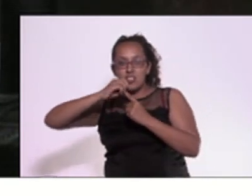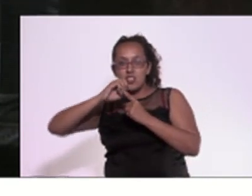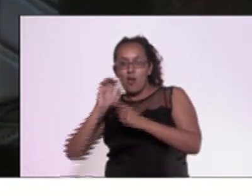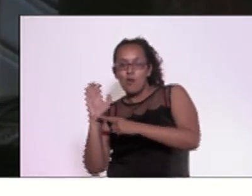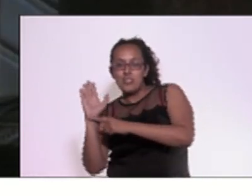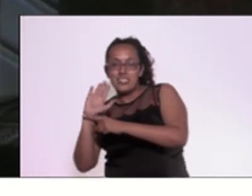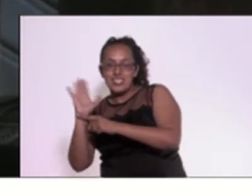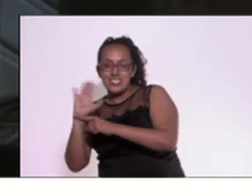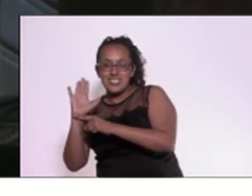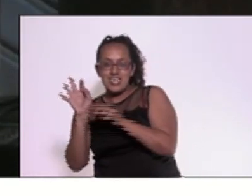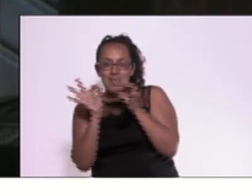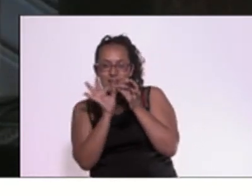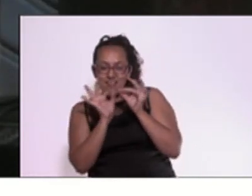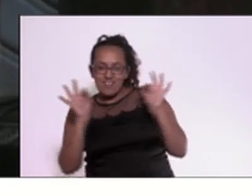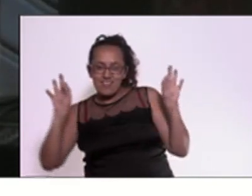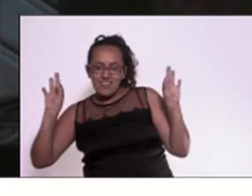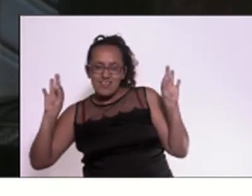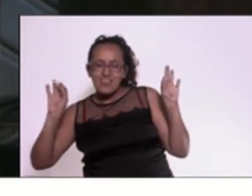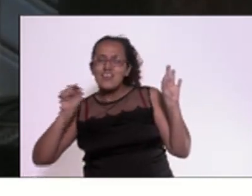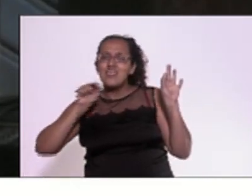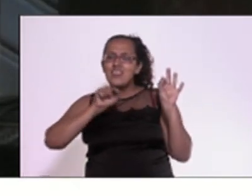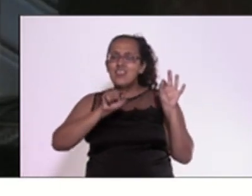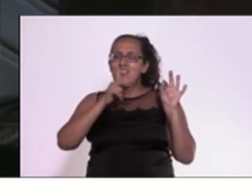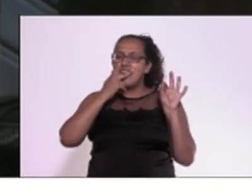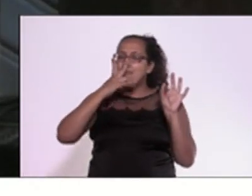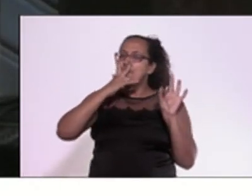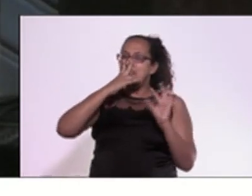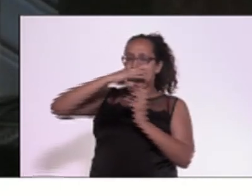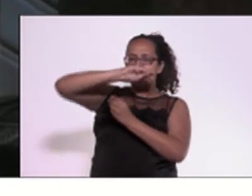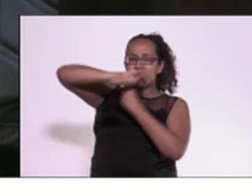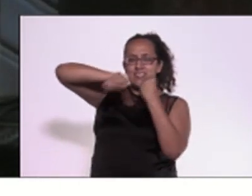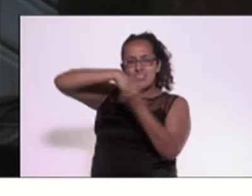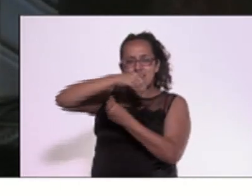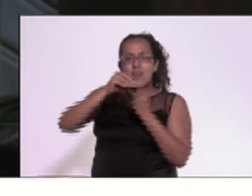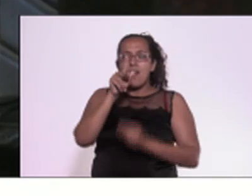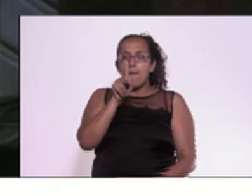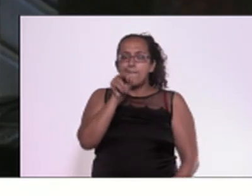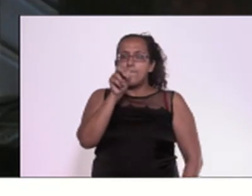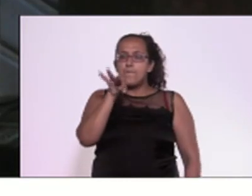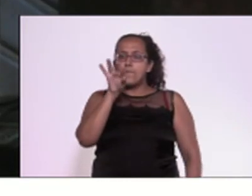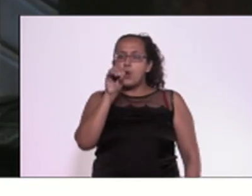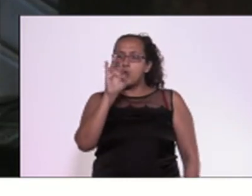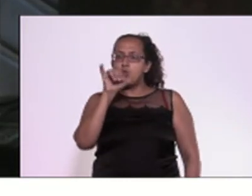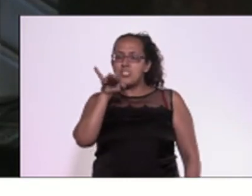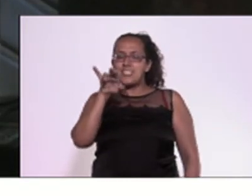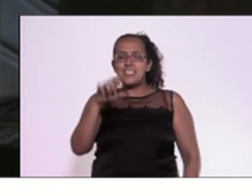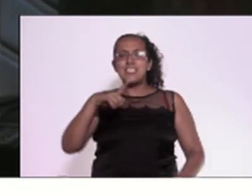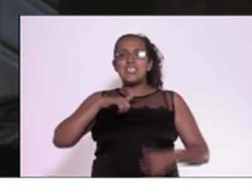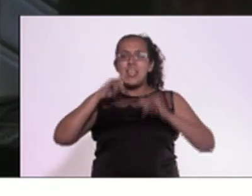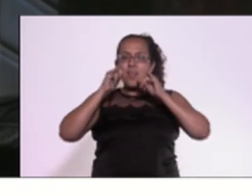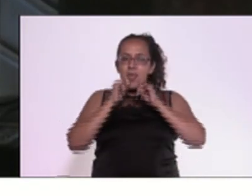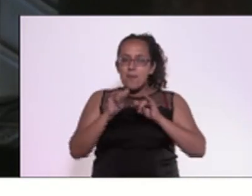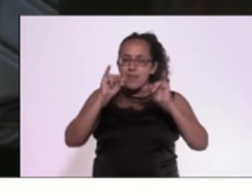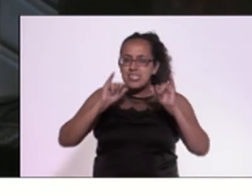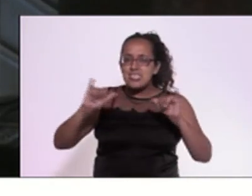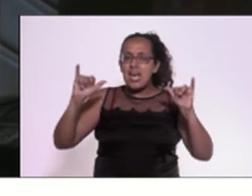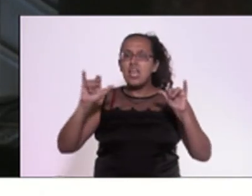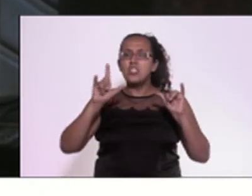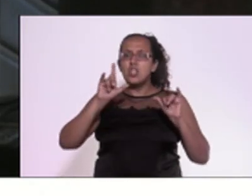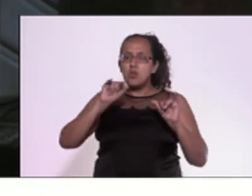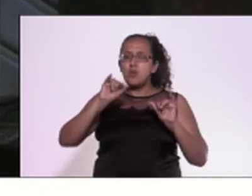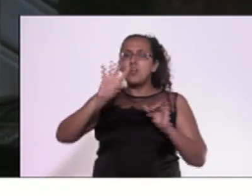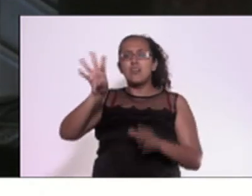cultura, tem que ter todos os dias. Você andar pelos bairros da nossa cidade, andar pela